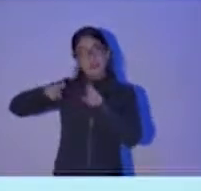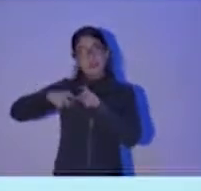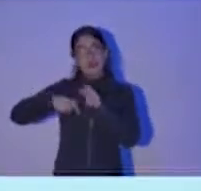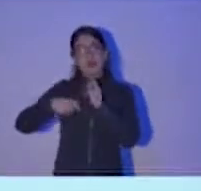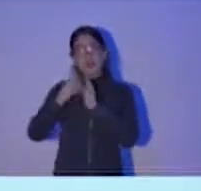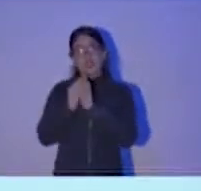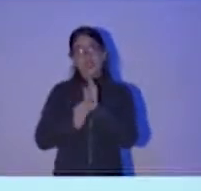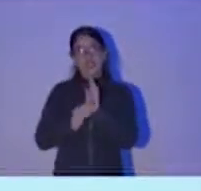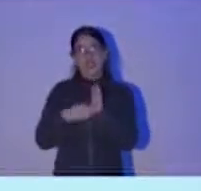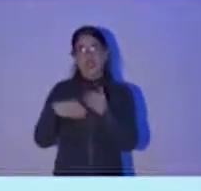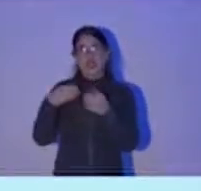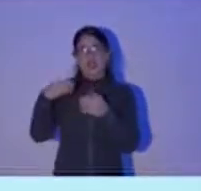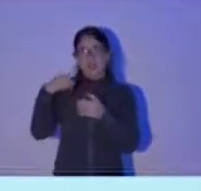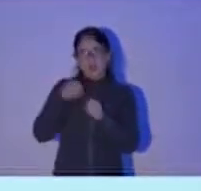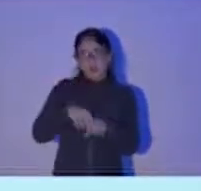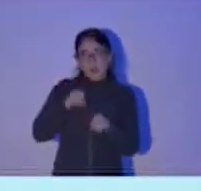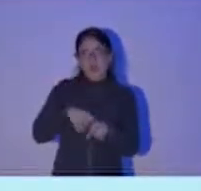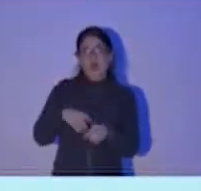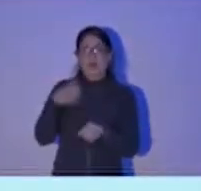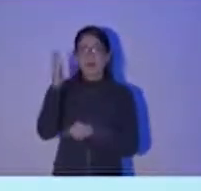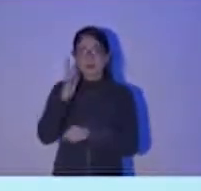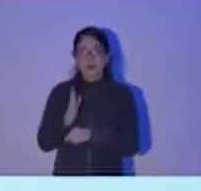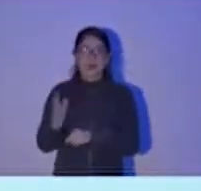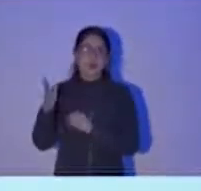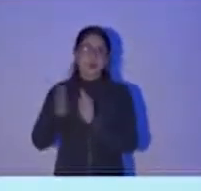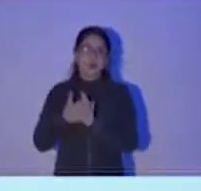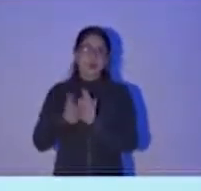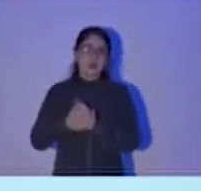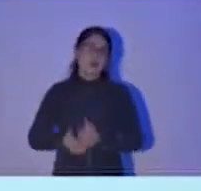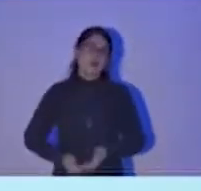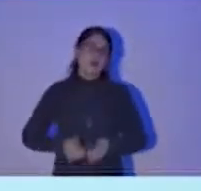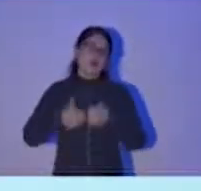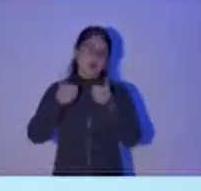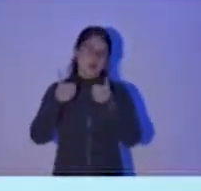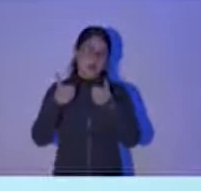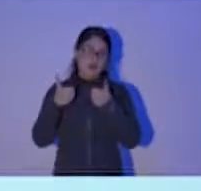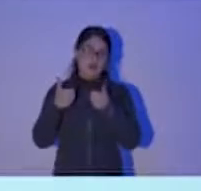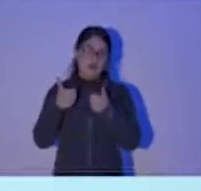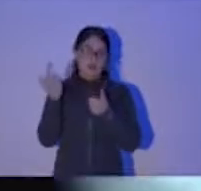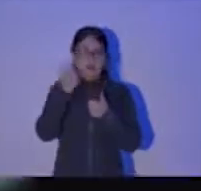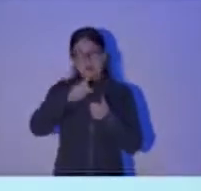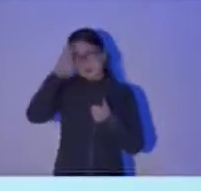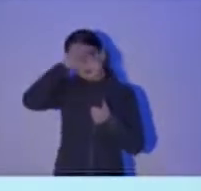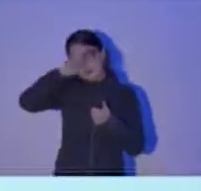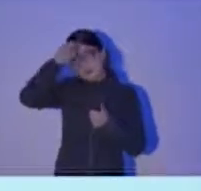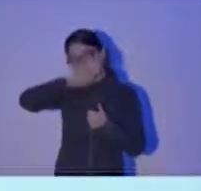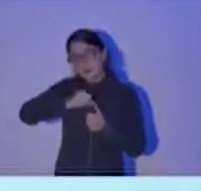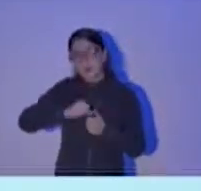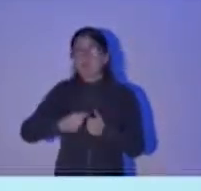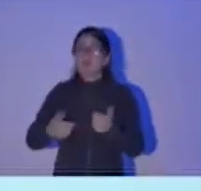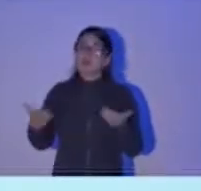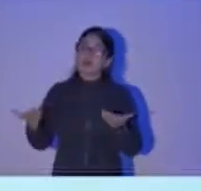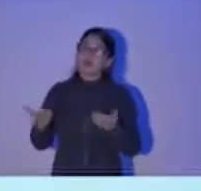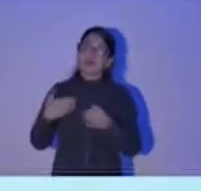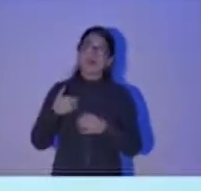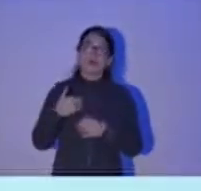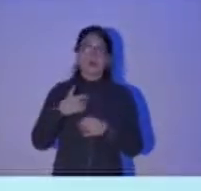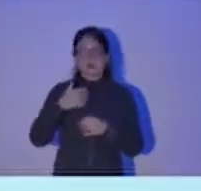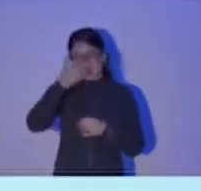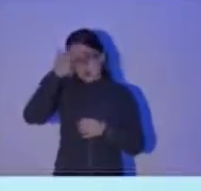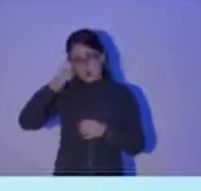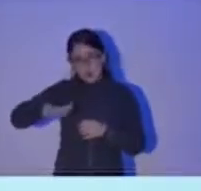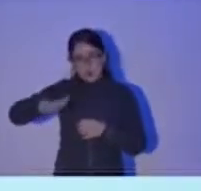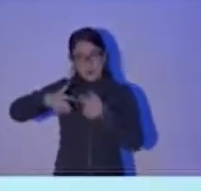para a Melhoria da Aprendizagem. E para isto, teremos a presença de pessoas que estão atuando diretamente com as políticas